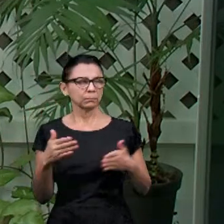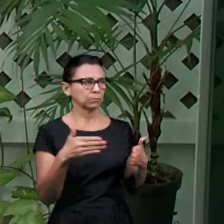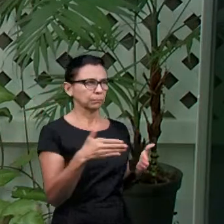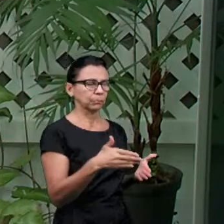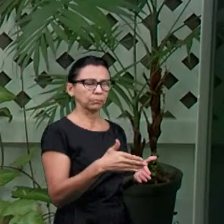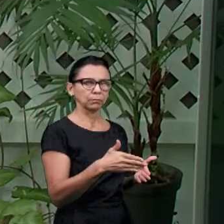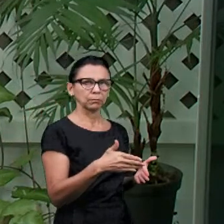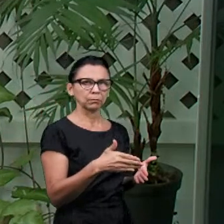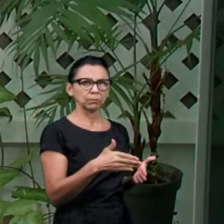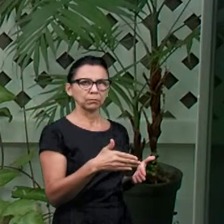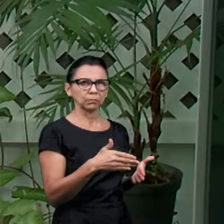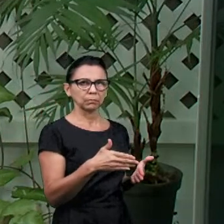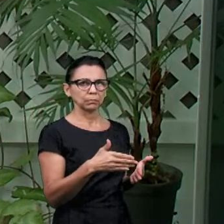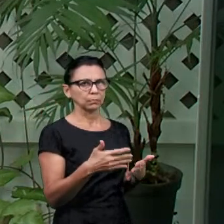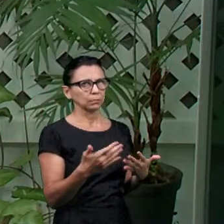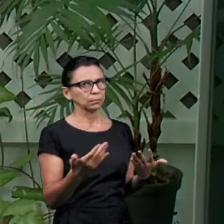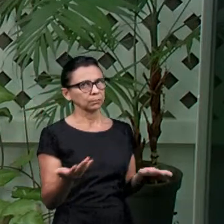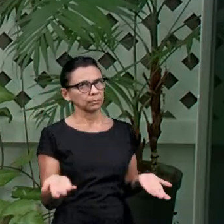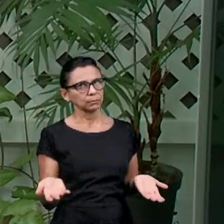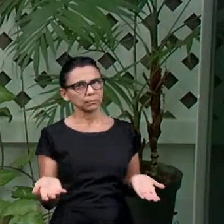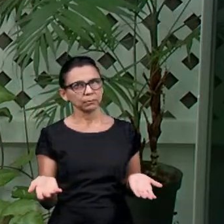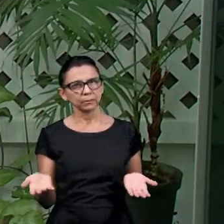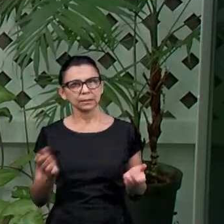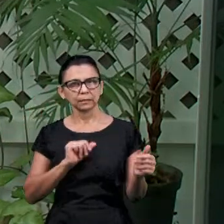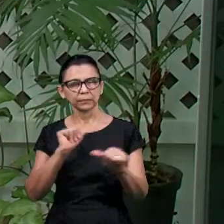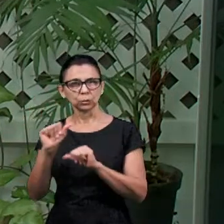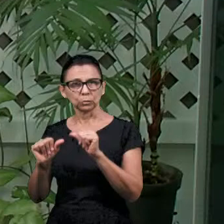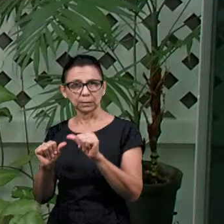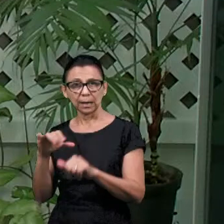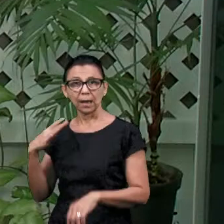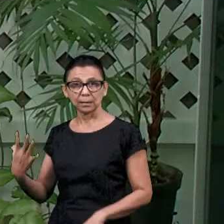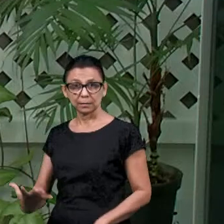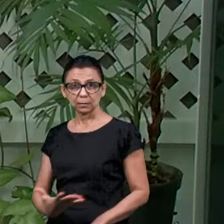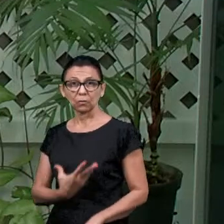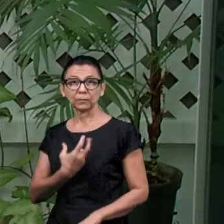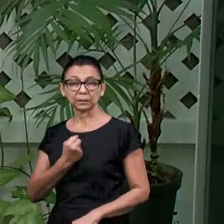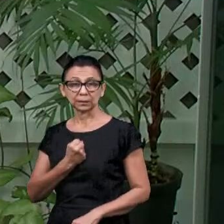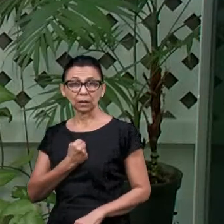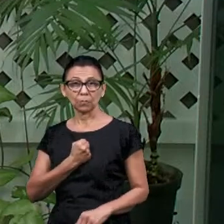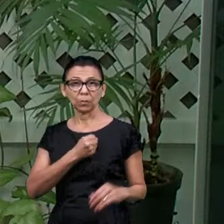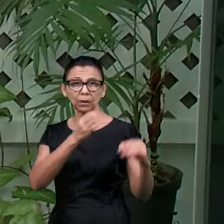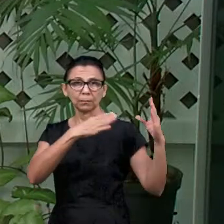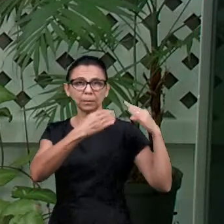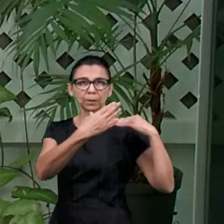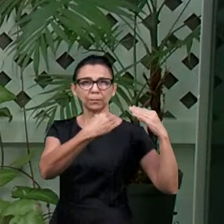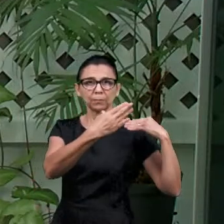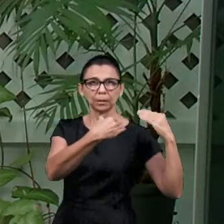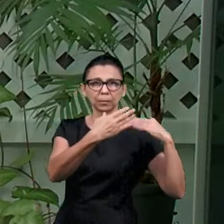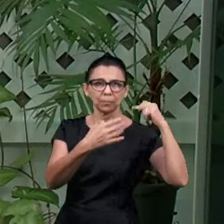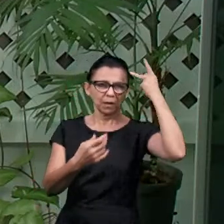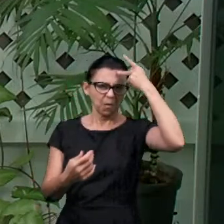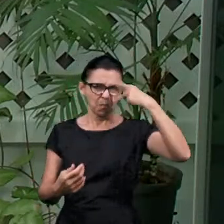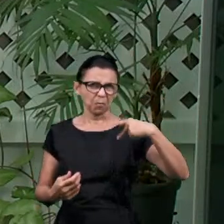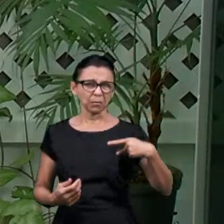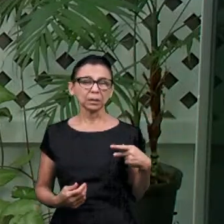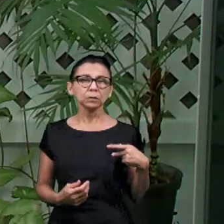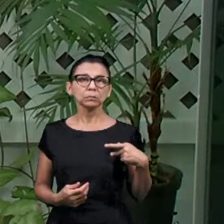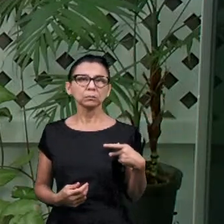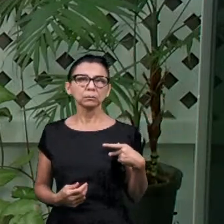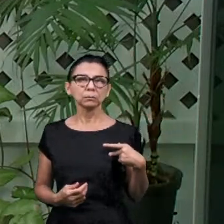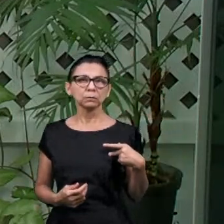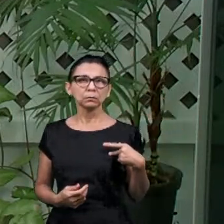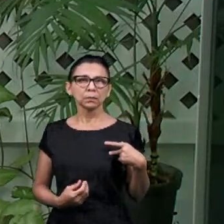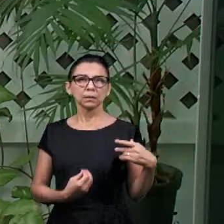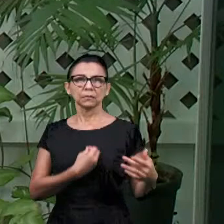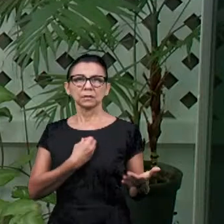vida eterna é dar meia volta. E você agora está diante de uma outra realidade.